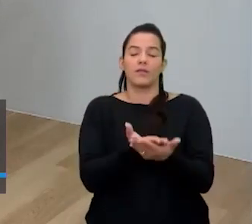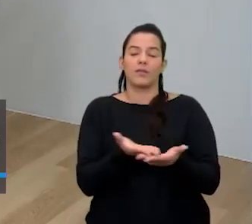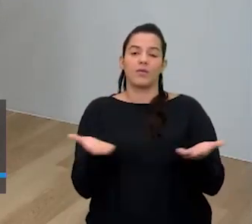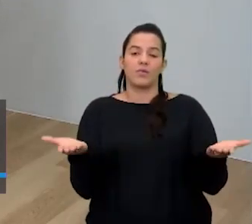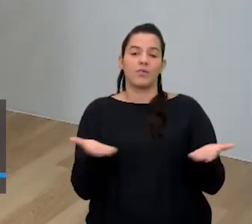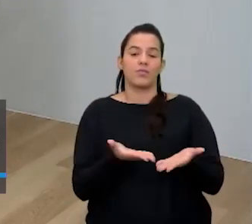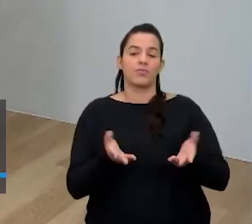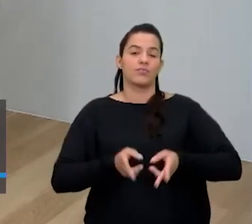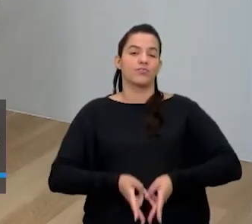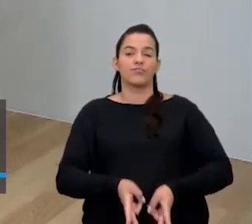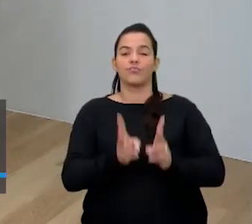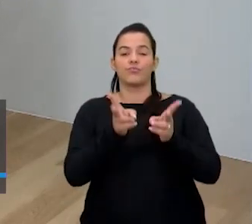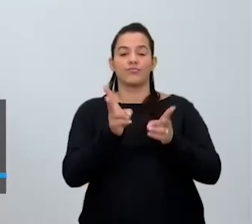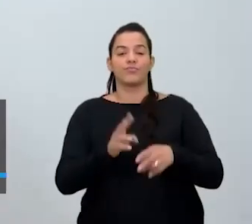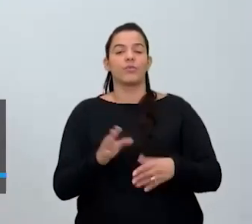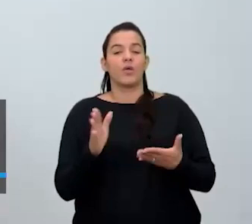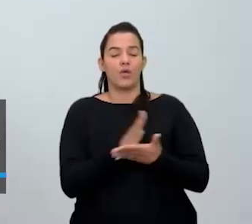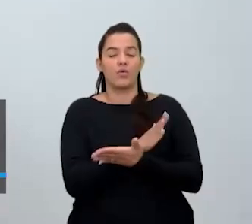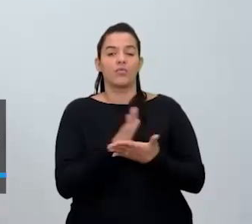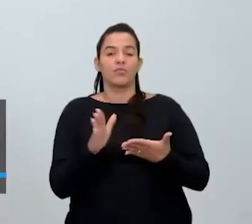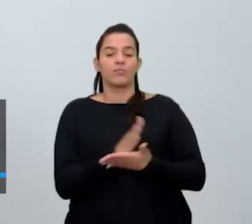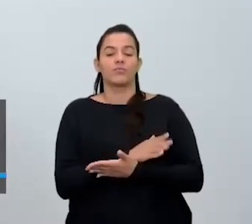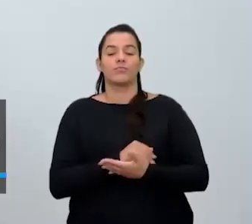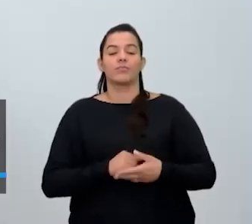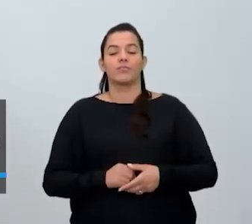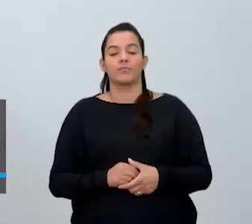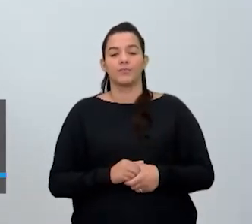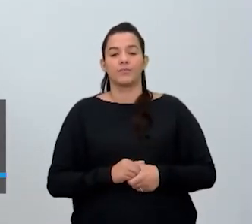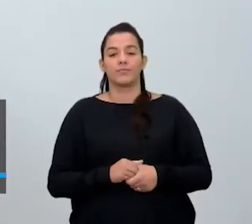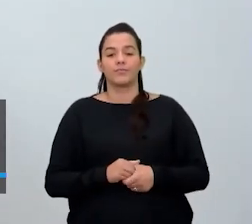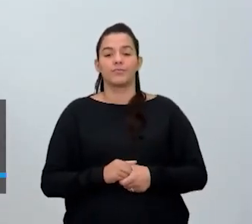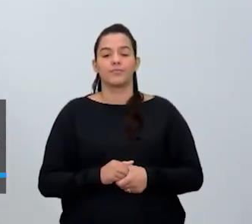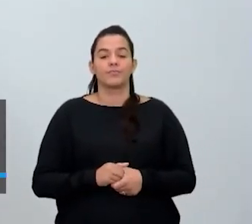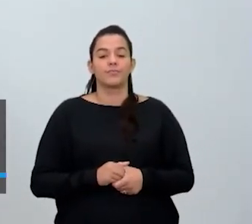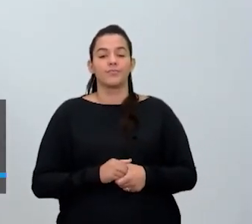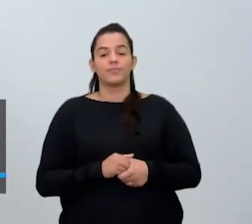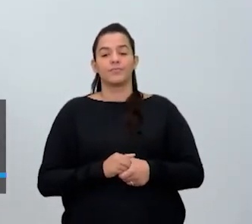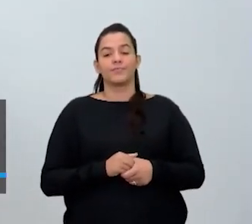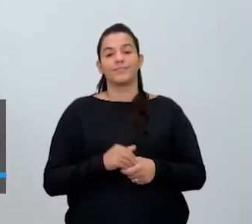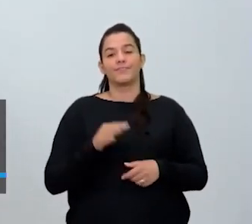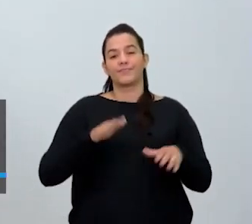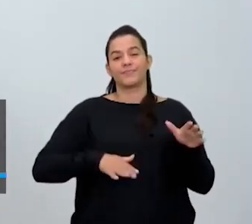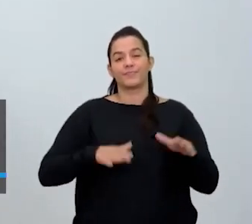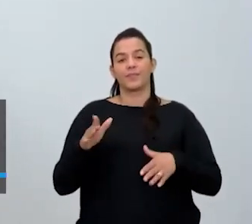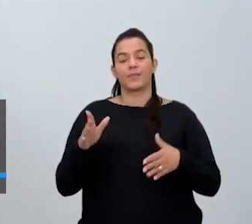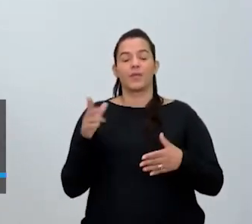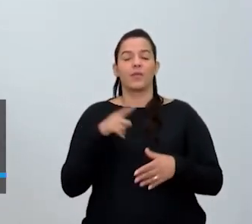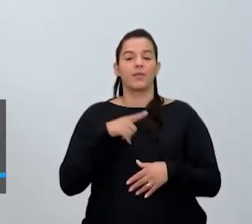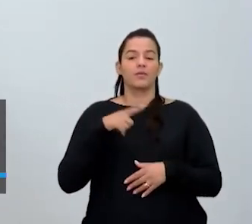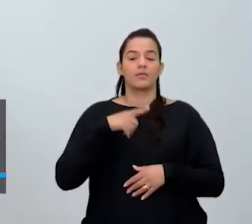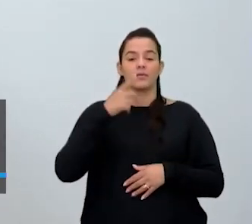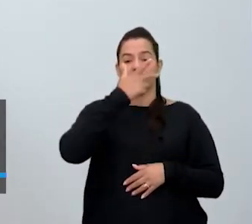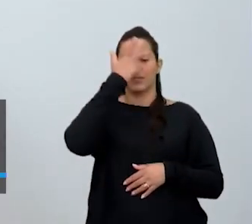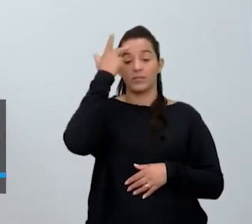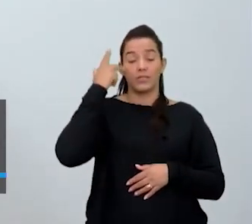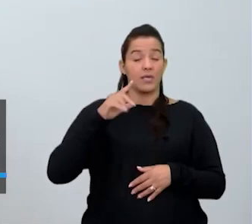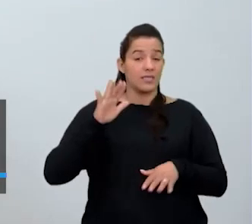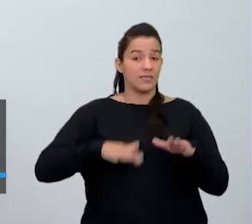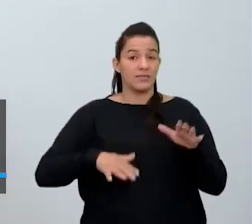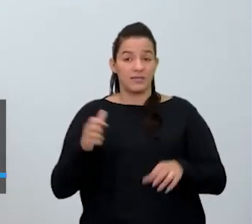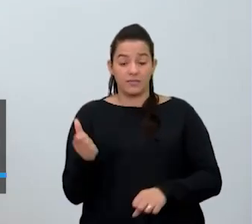Sim. E a gente, muitas pessoas perdem até a capacidade até de se emocionar com